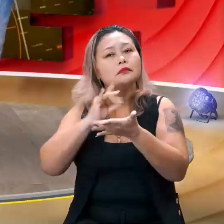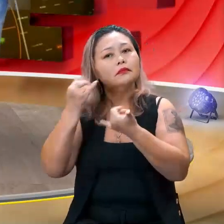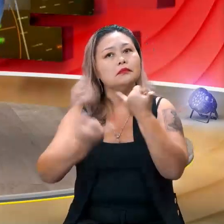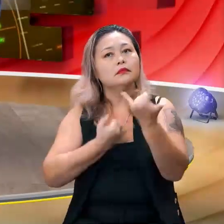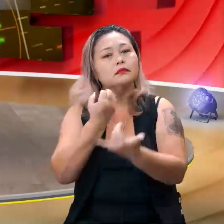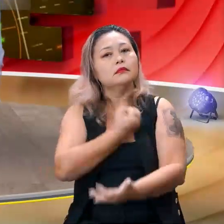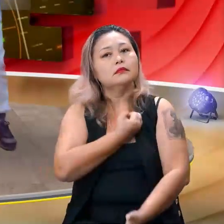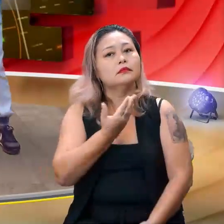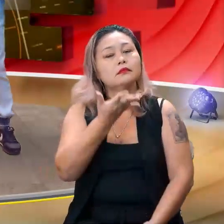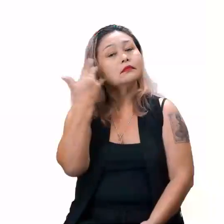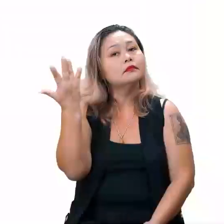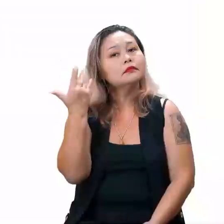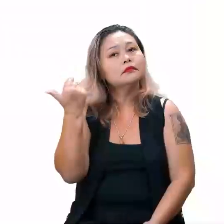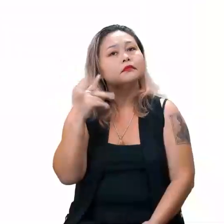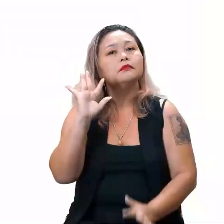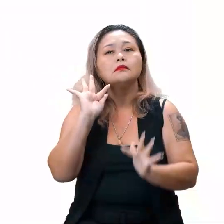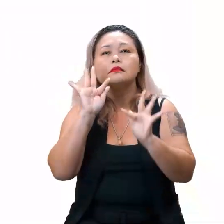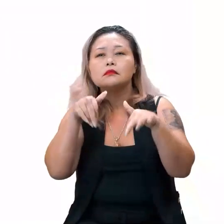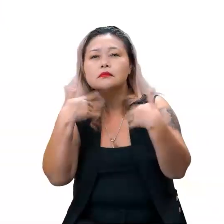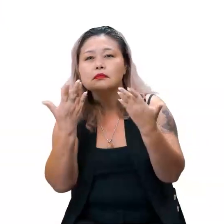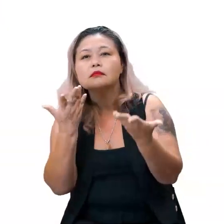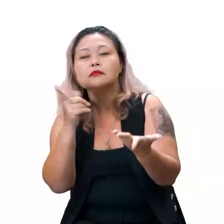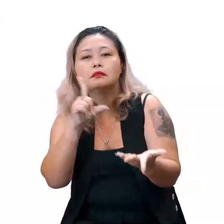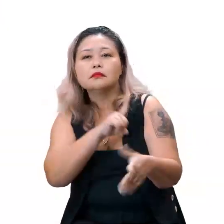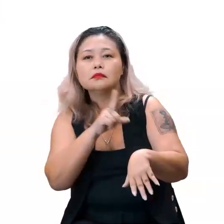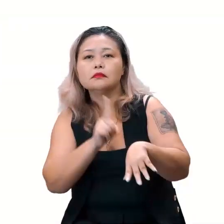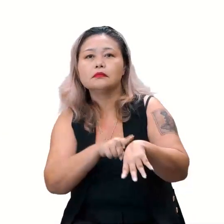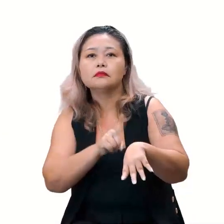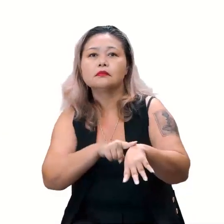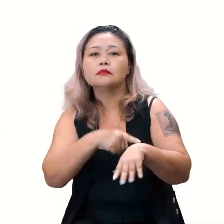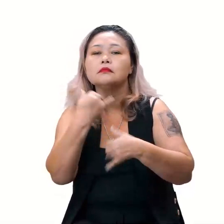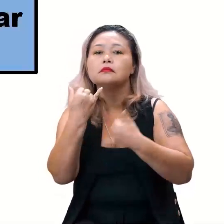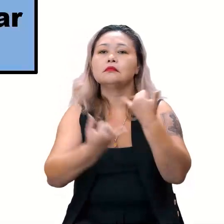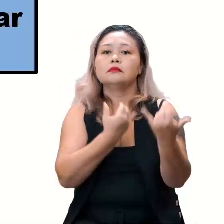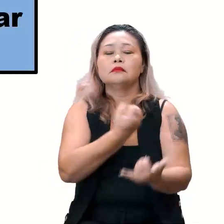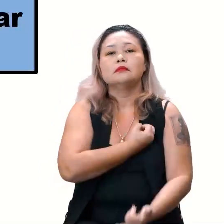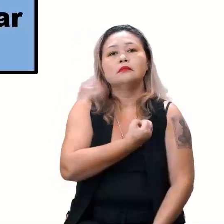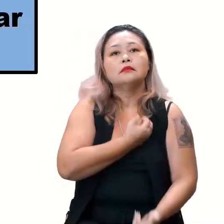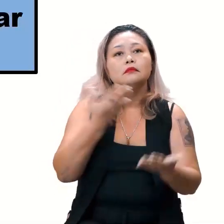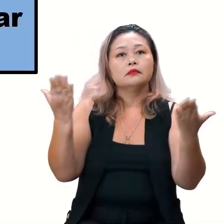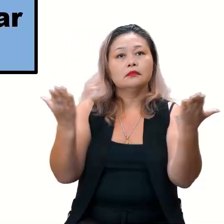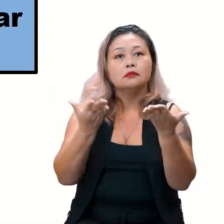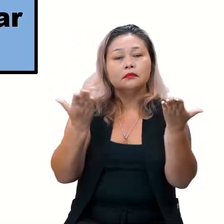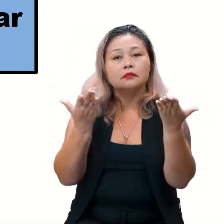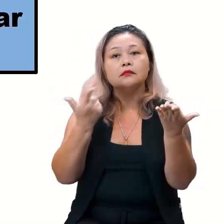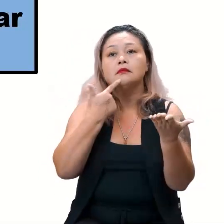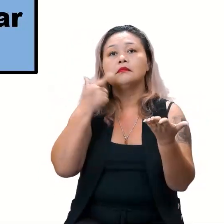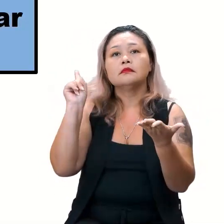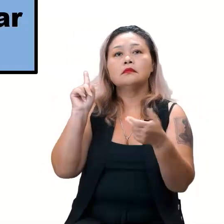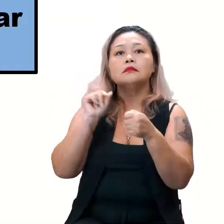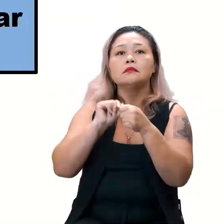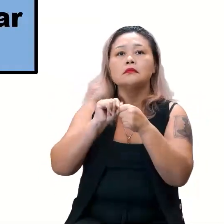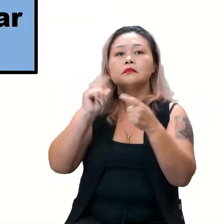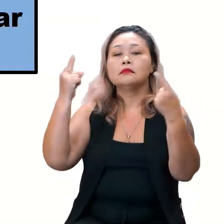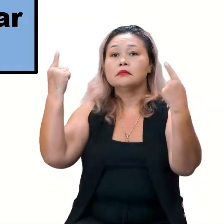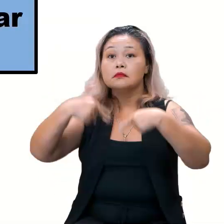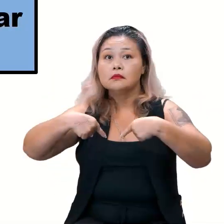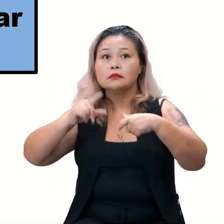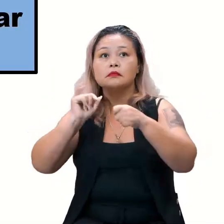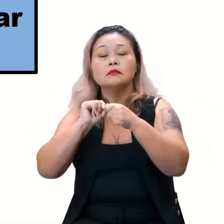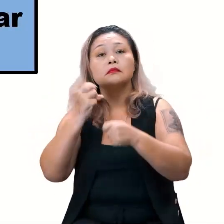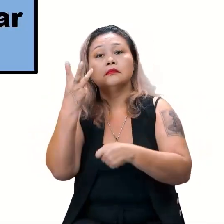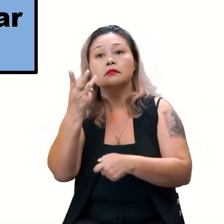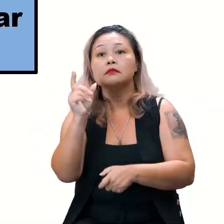Números, quase no finalzinho da aula, mas ainda dá tempo. O Brincando com os Números da aula de hoje diz o seguinte, tá lançado o desafio.